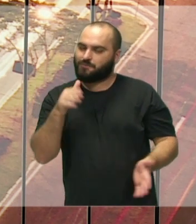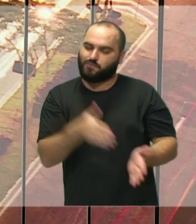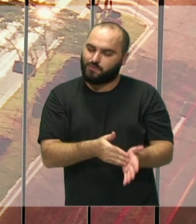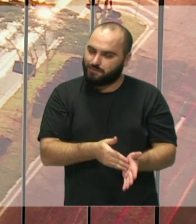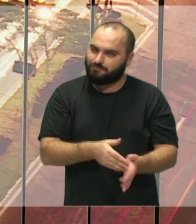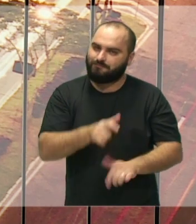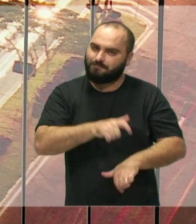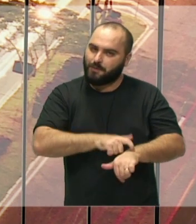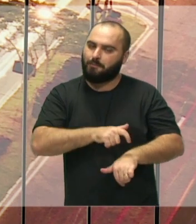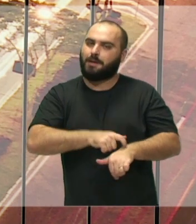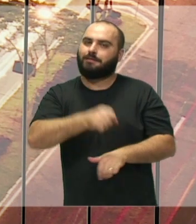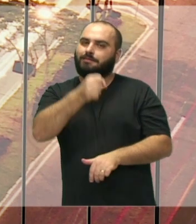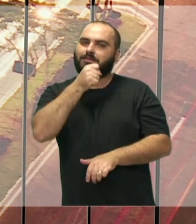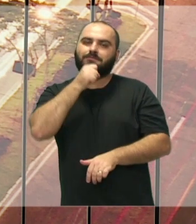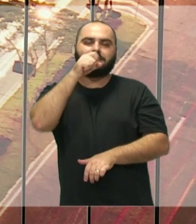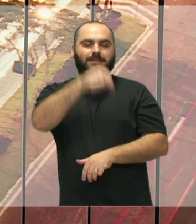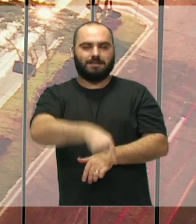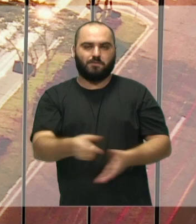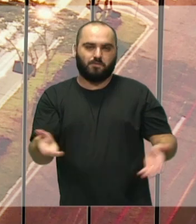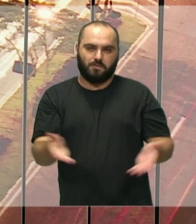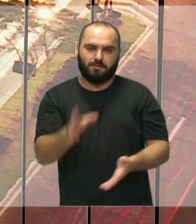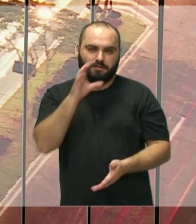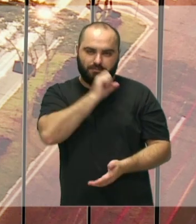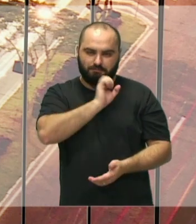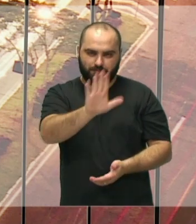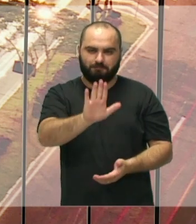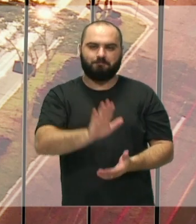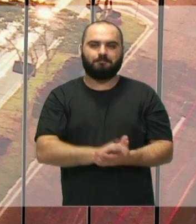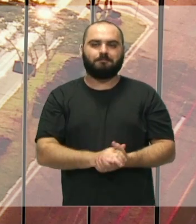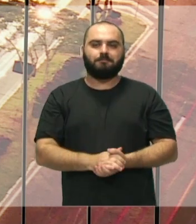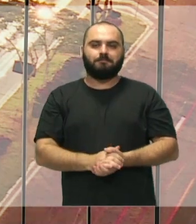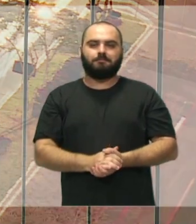e último bloco do Fala Vereador. Até mais.